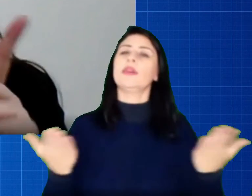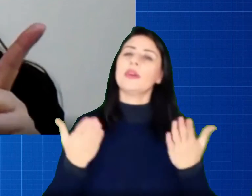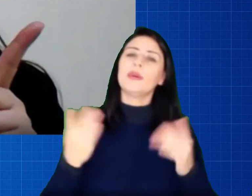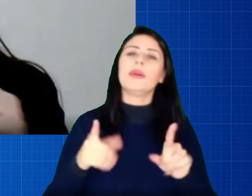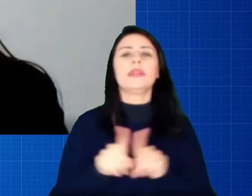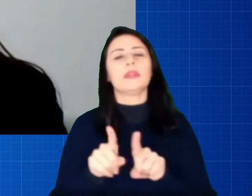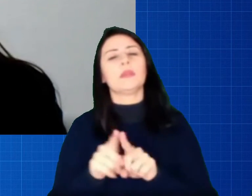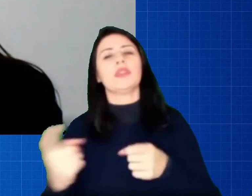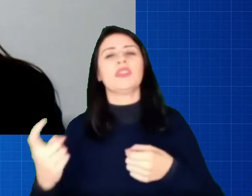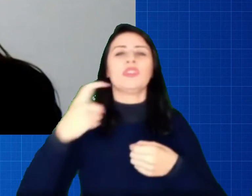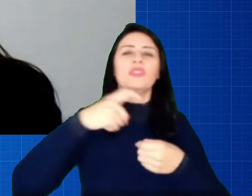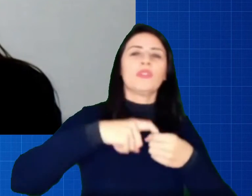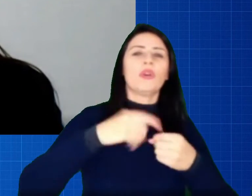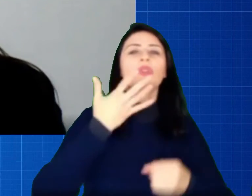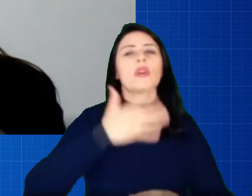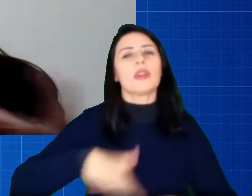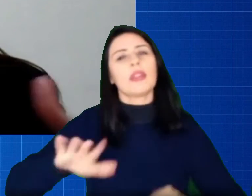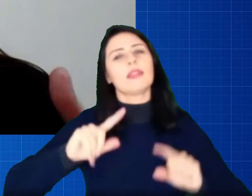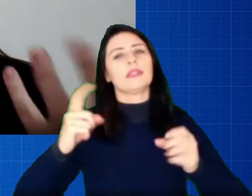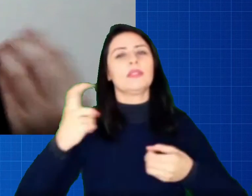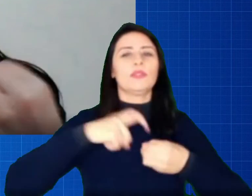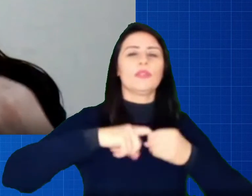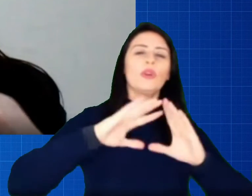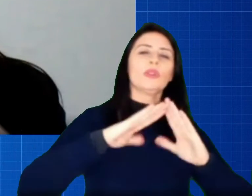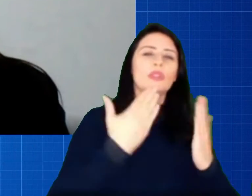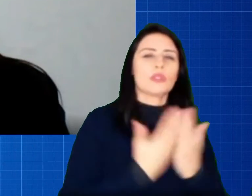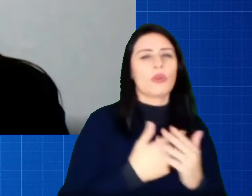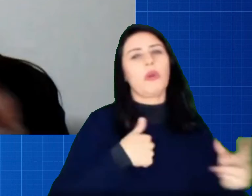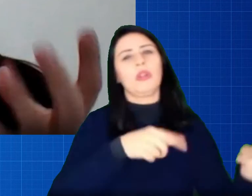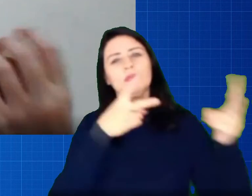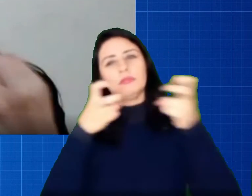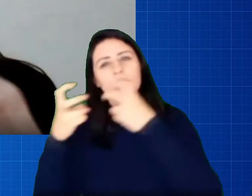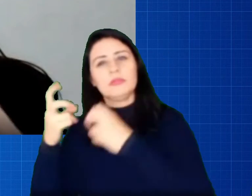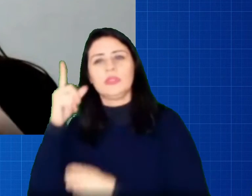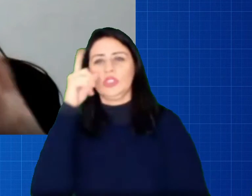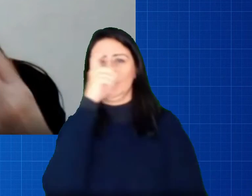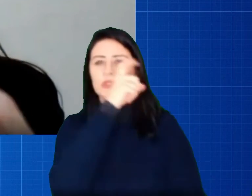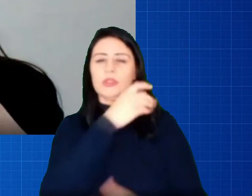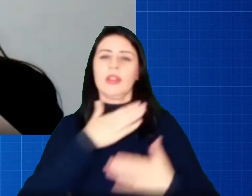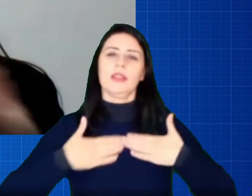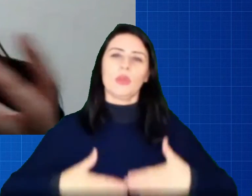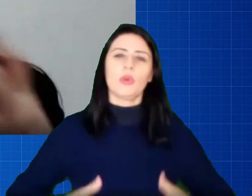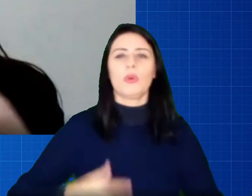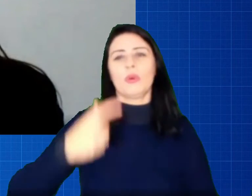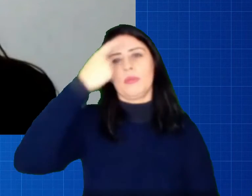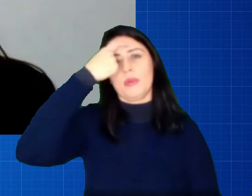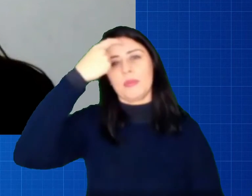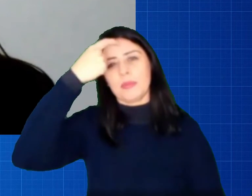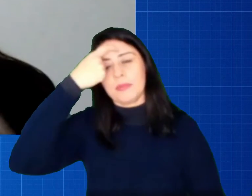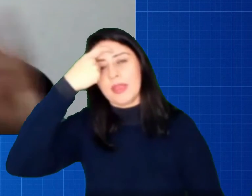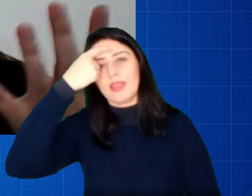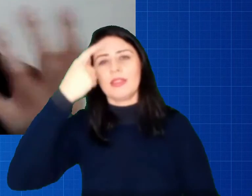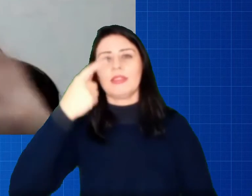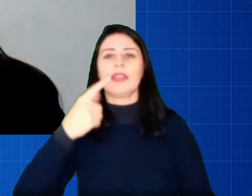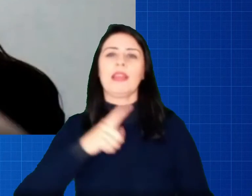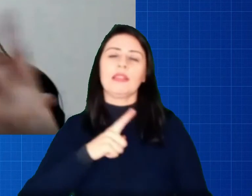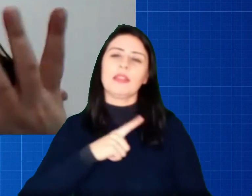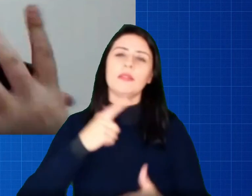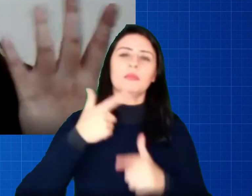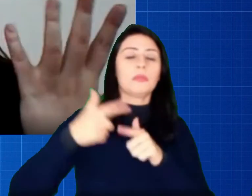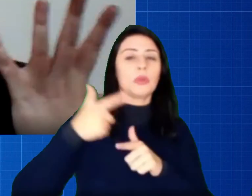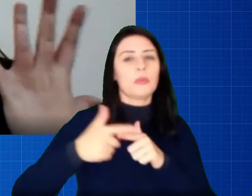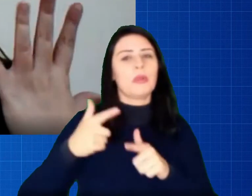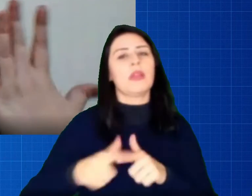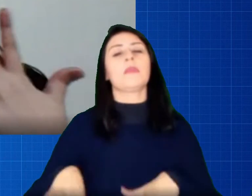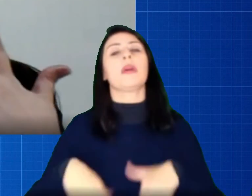homens também, né? Agora têm sofrido. E nesse retorno que as crianças estão voltando para a escola, que a gente está percebendo nessas dificuldades, tanto de